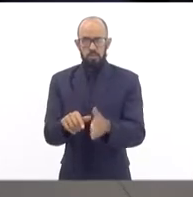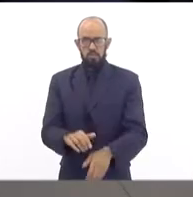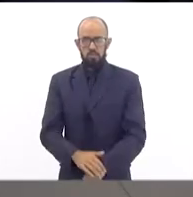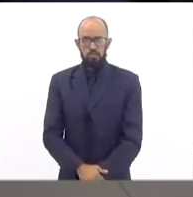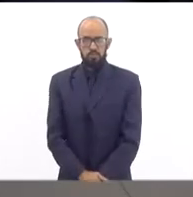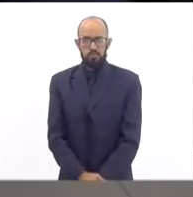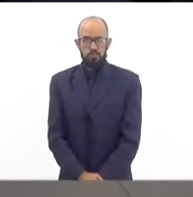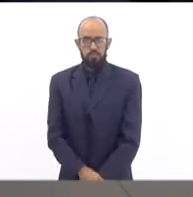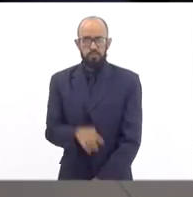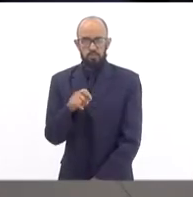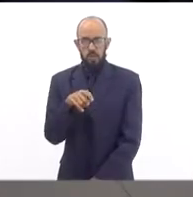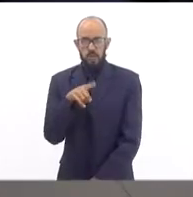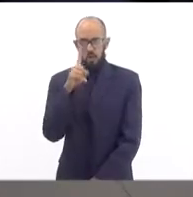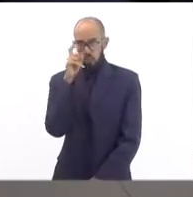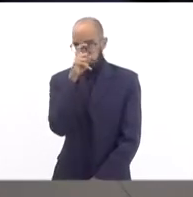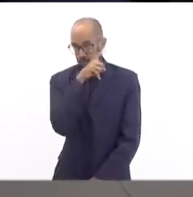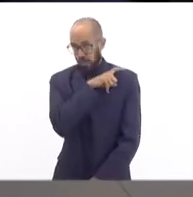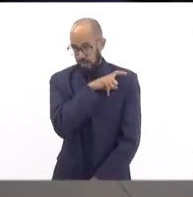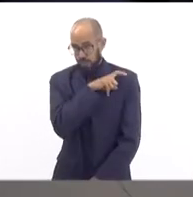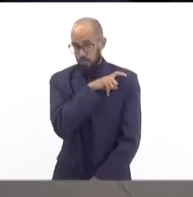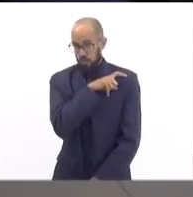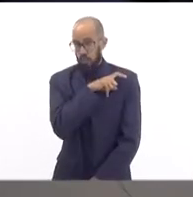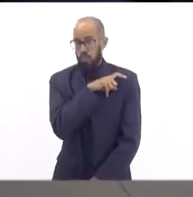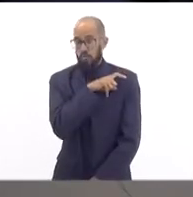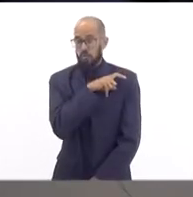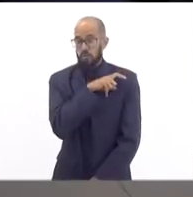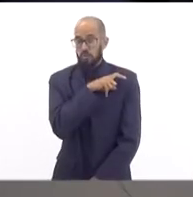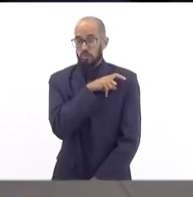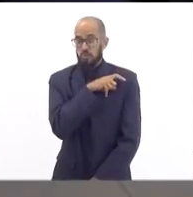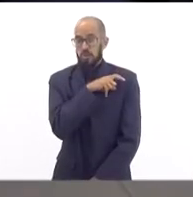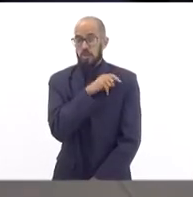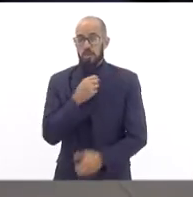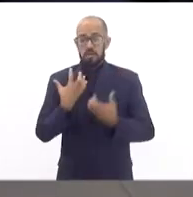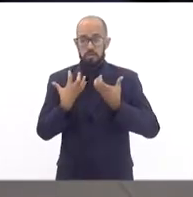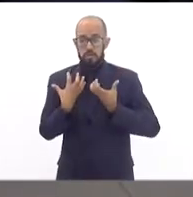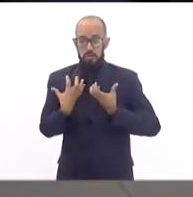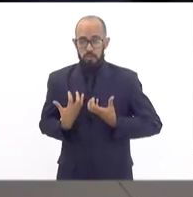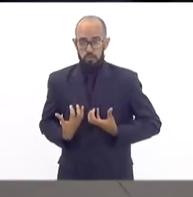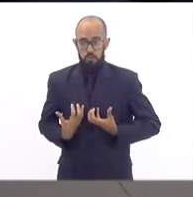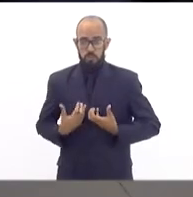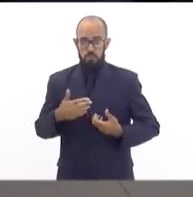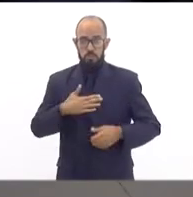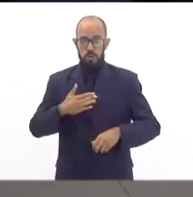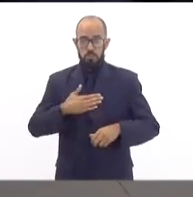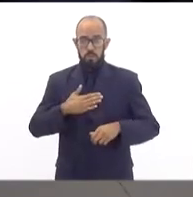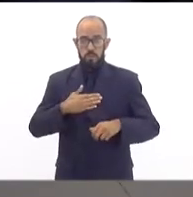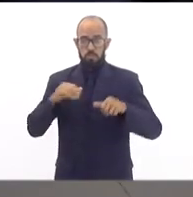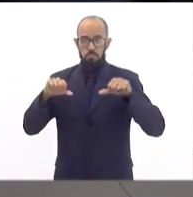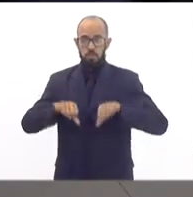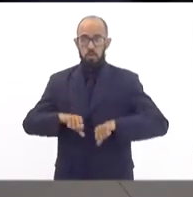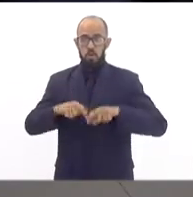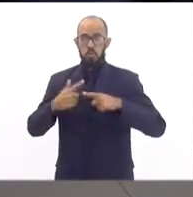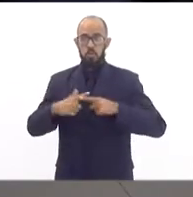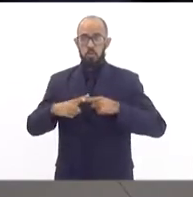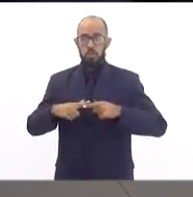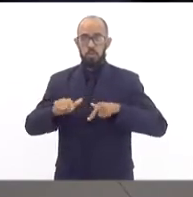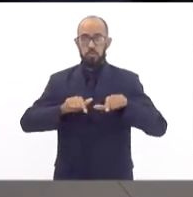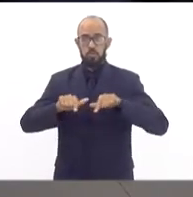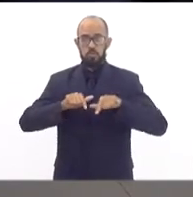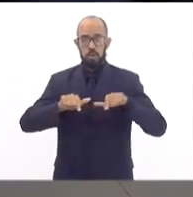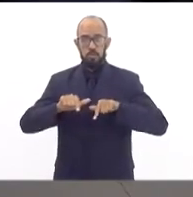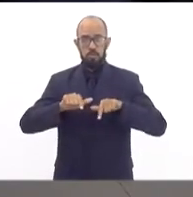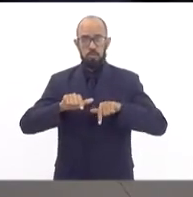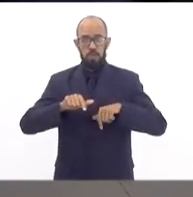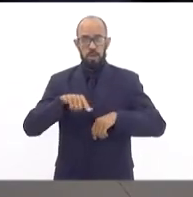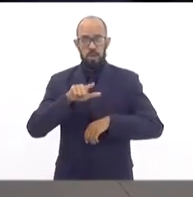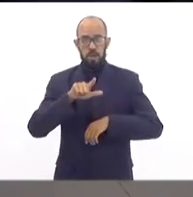Entendeu? É muito difícil, é desgastante. No meu caso, então, para mim, pior ainda, trabalho na Lagoa Rodrigo